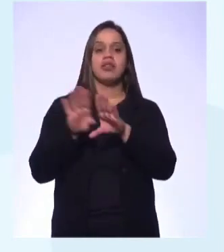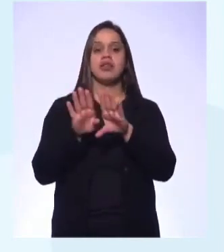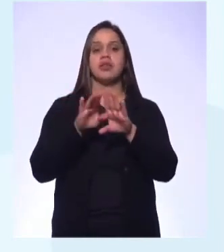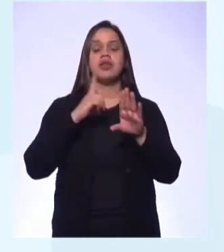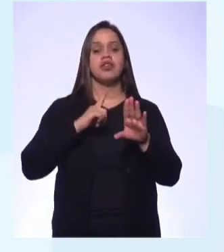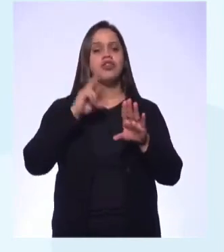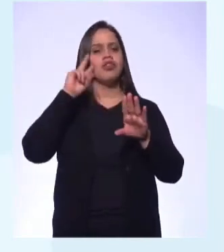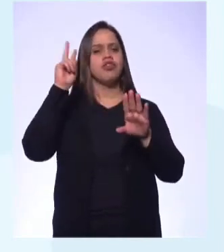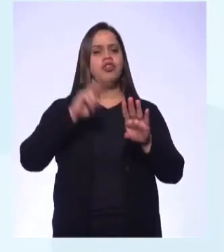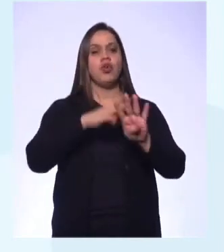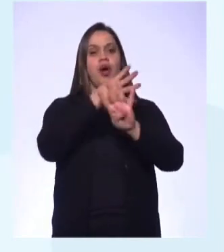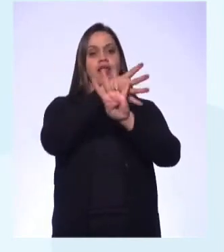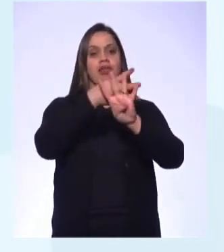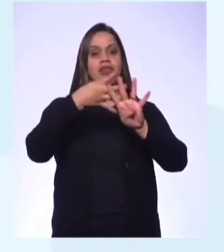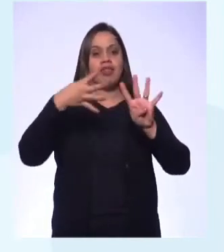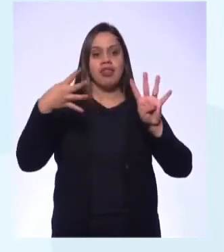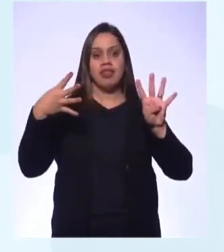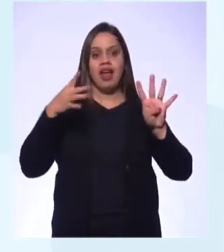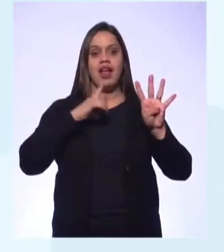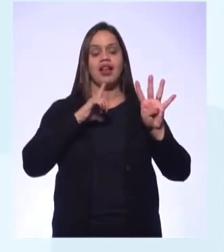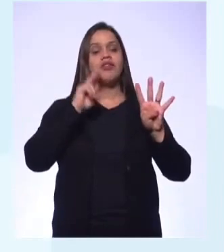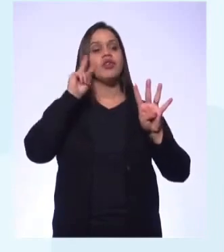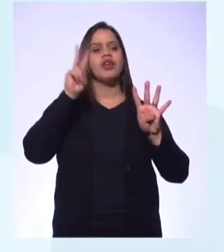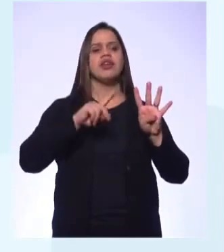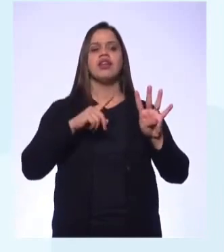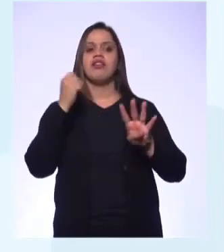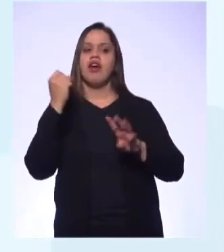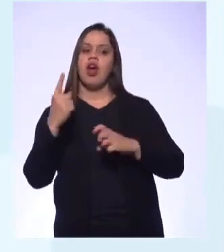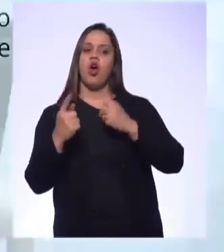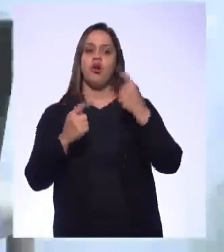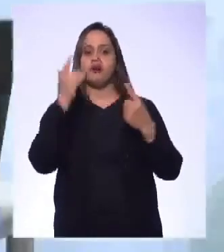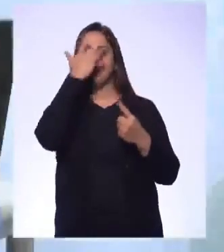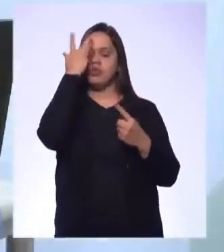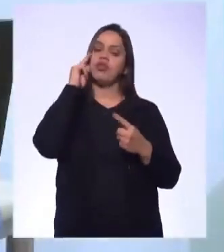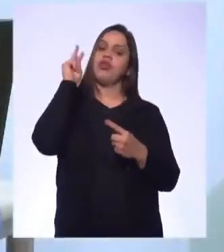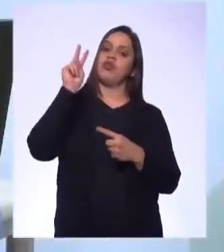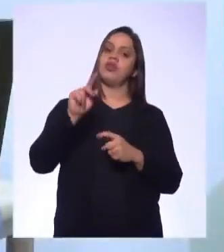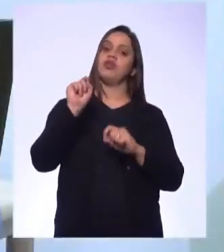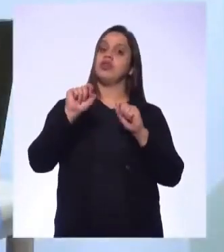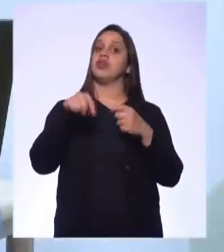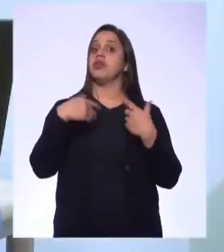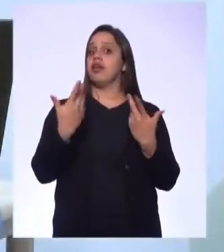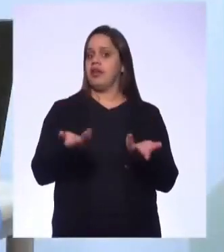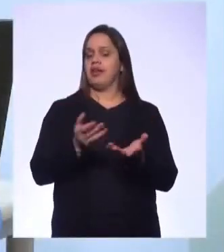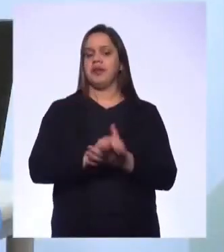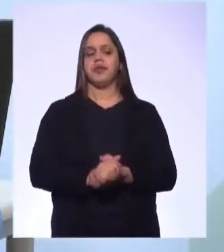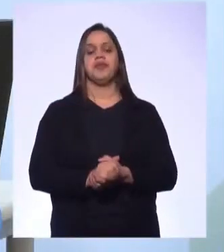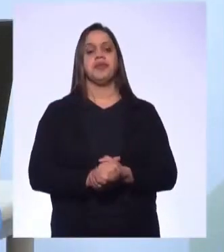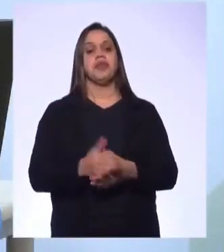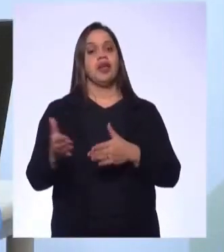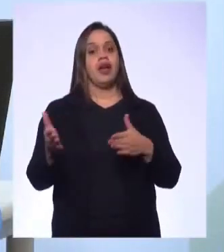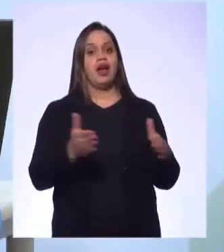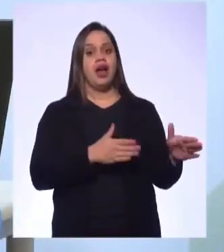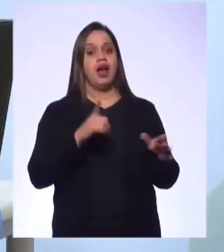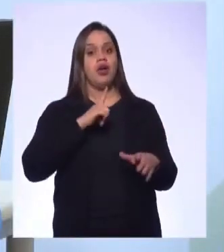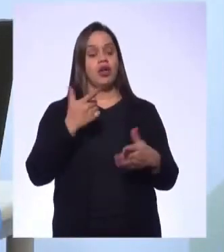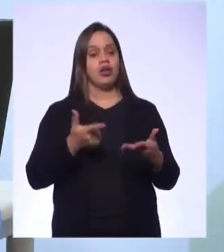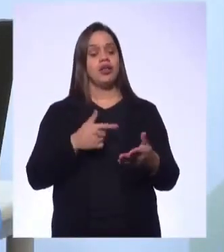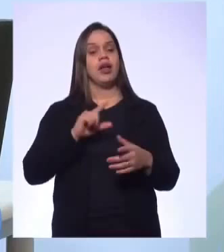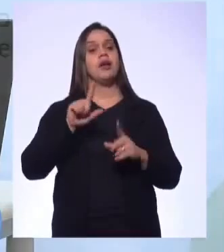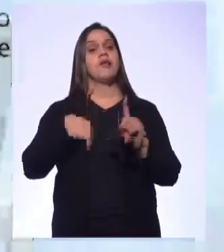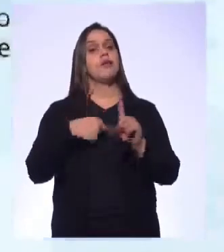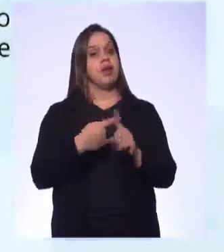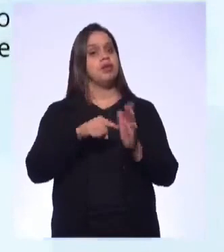também ficou intrigado na aula passada, que levantou alguns questionamentos, certo? Agora tem aí uma análise textual, novamente